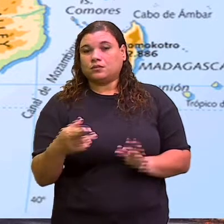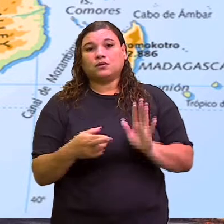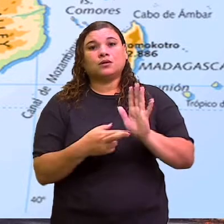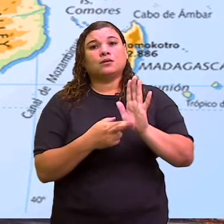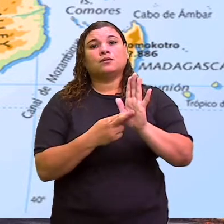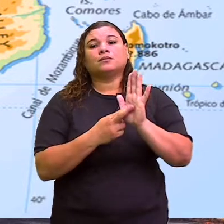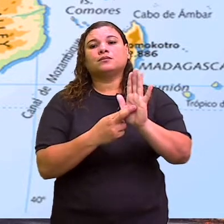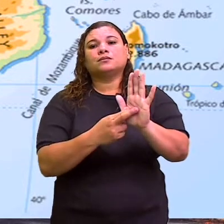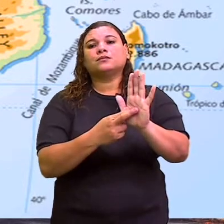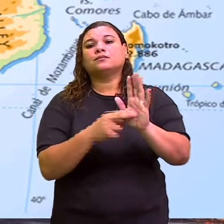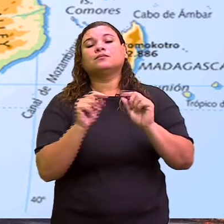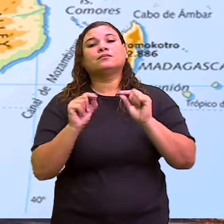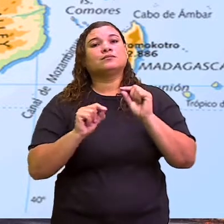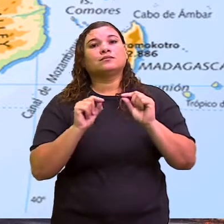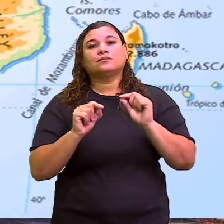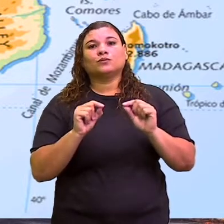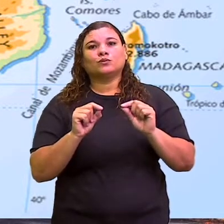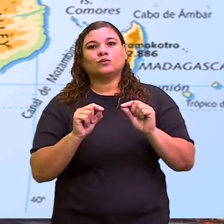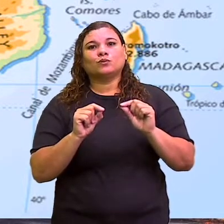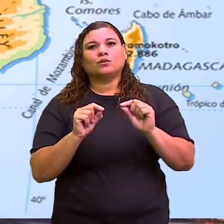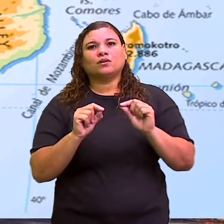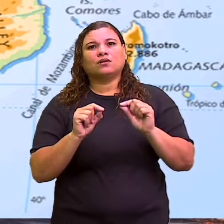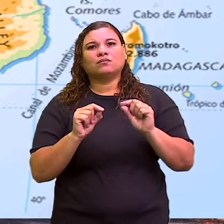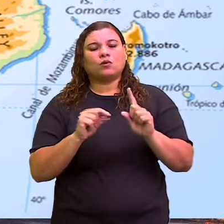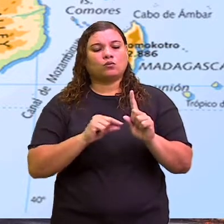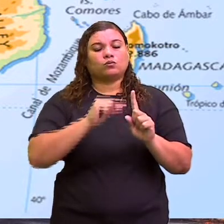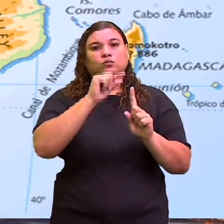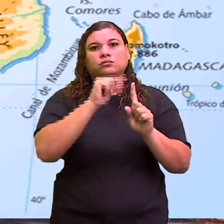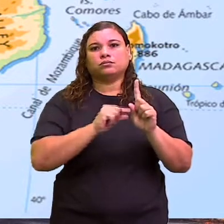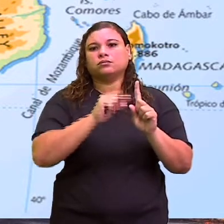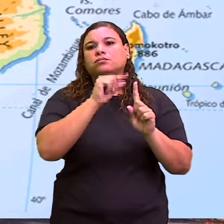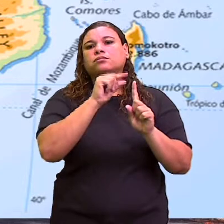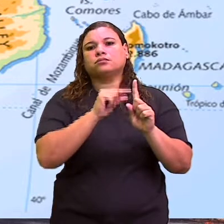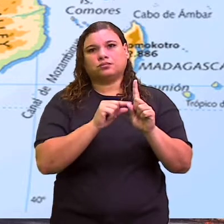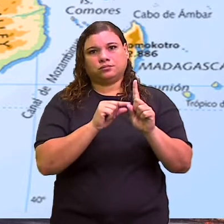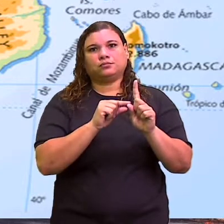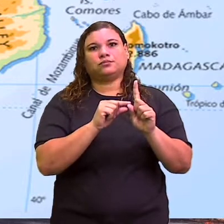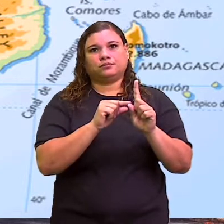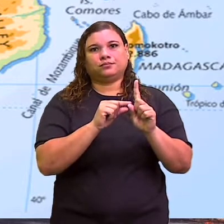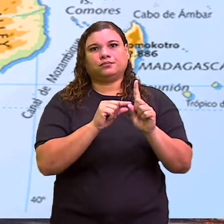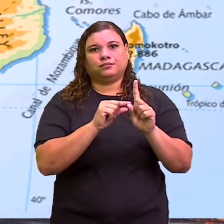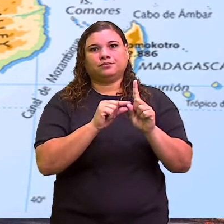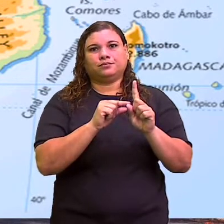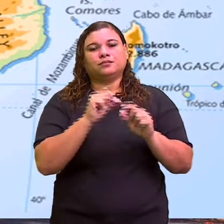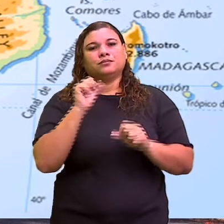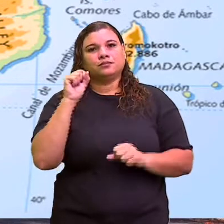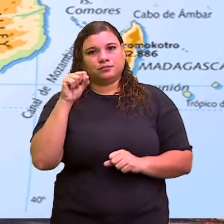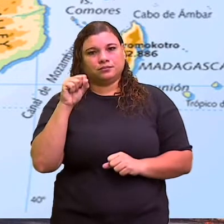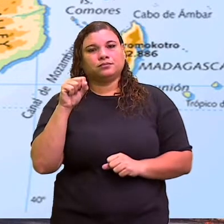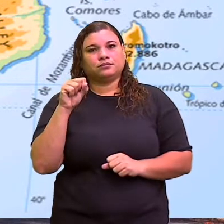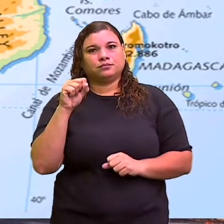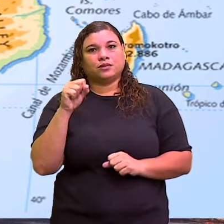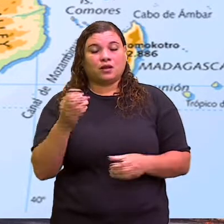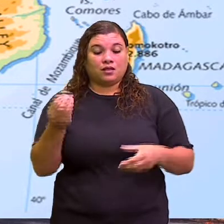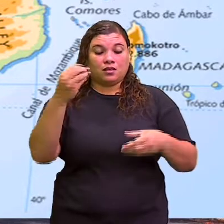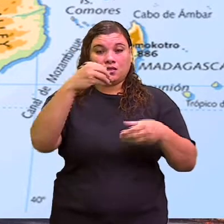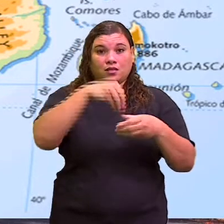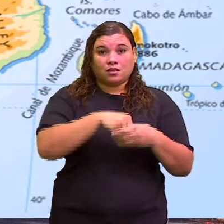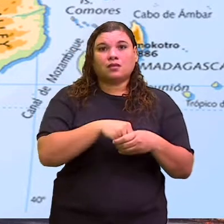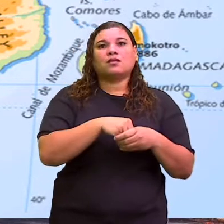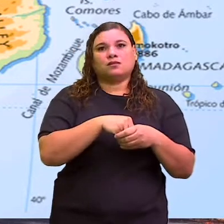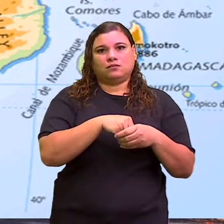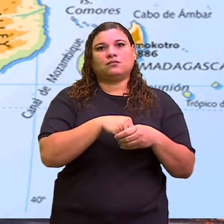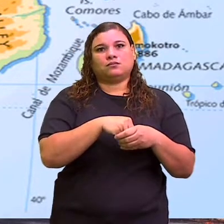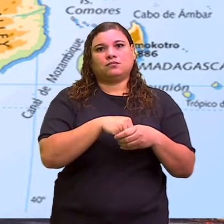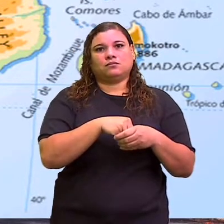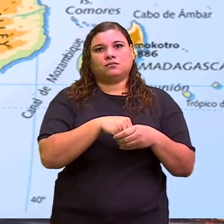representando as nossas altitudes, ou melhor, as altitudes dentro do continente